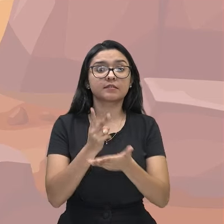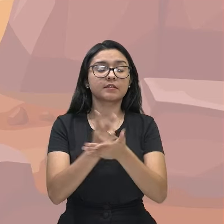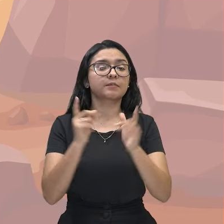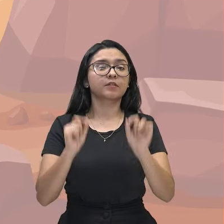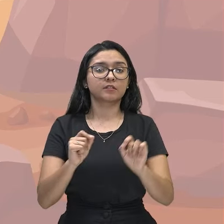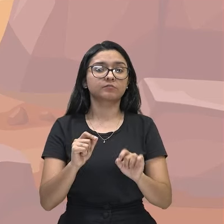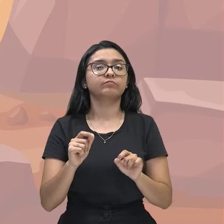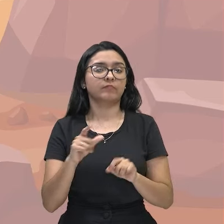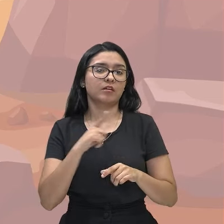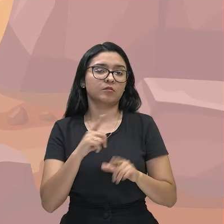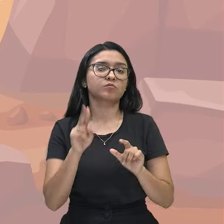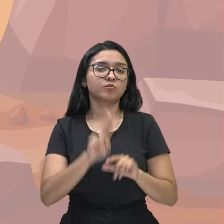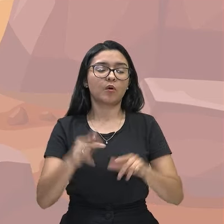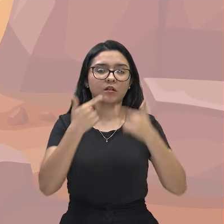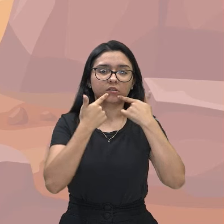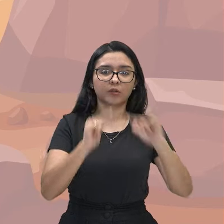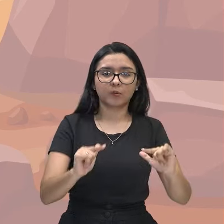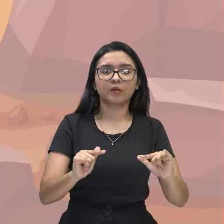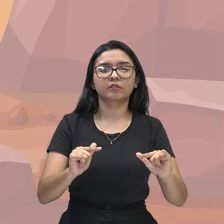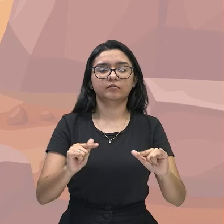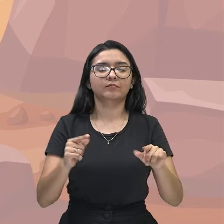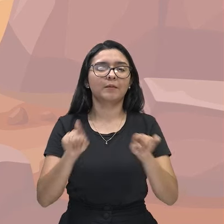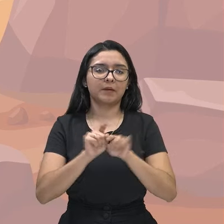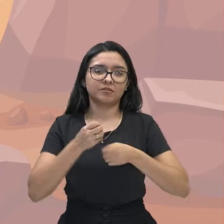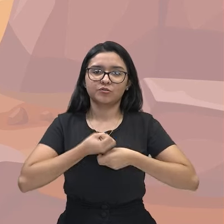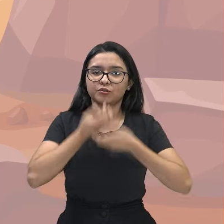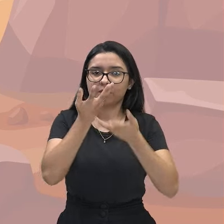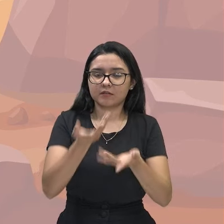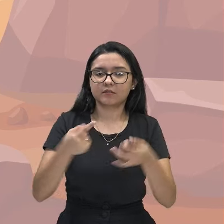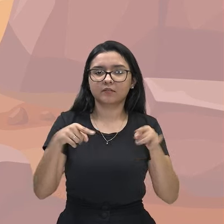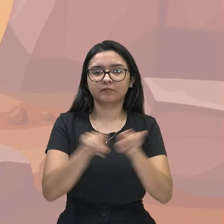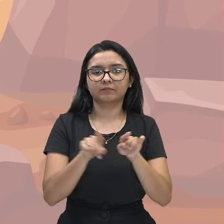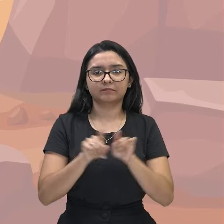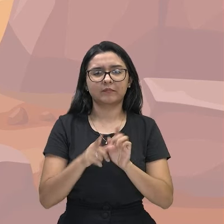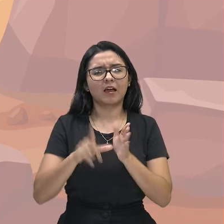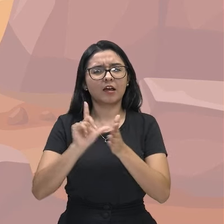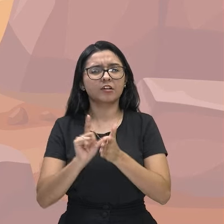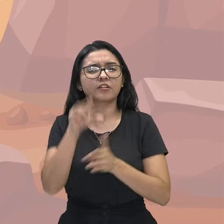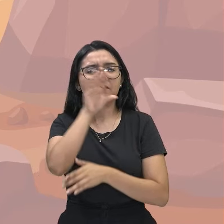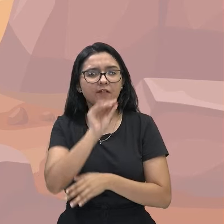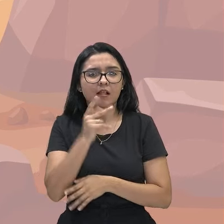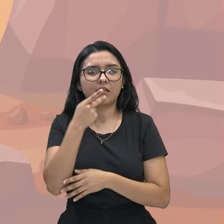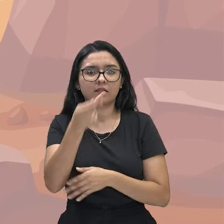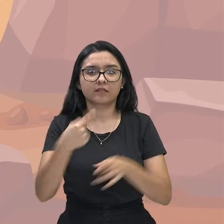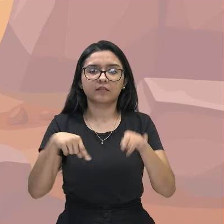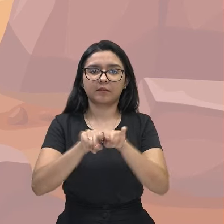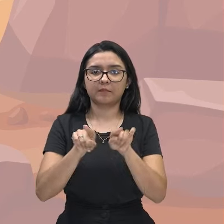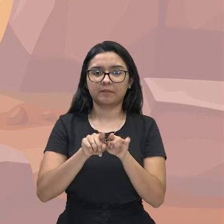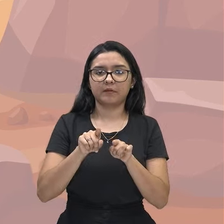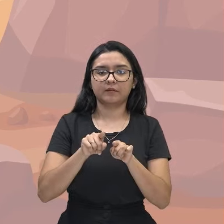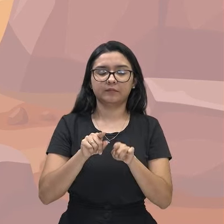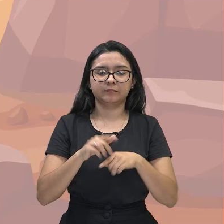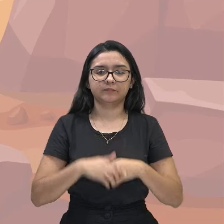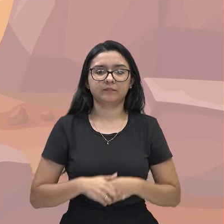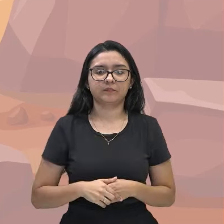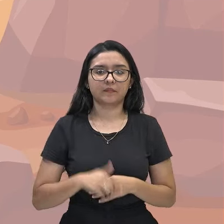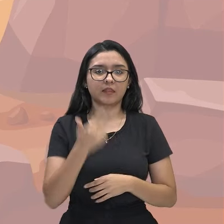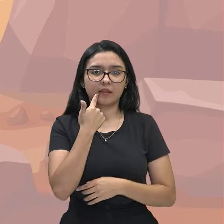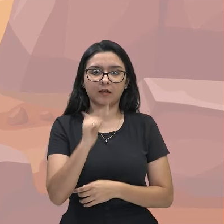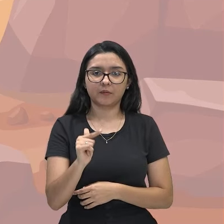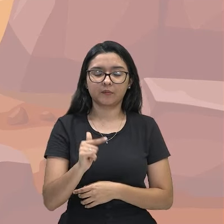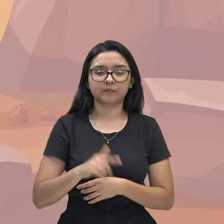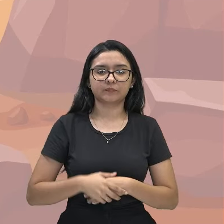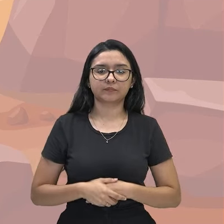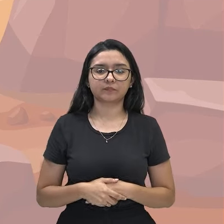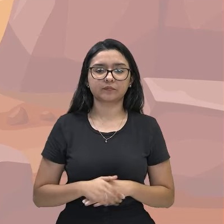a linguagem, sempre procurou se expressar, mesmo antes da fala, mesmo antes da língua, ok? Muito